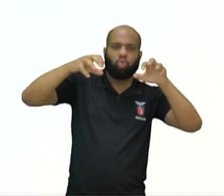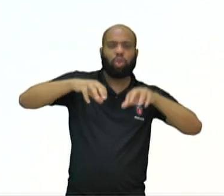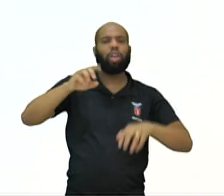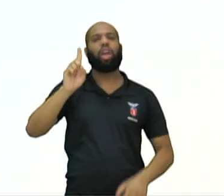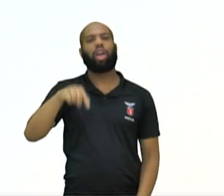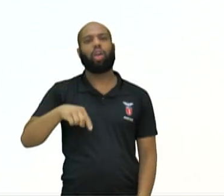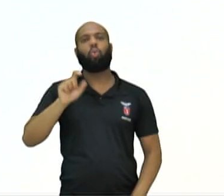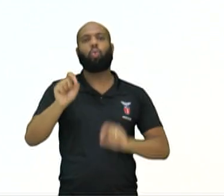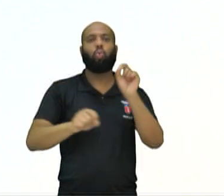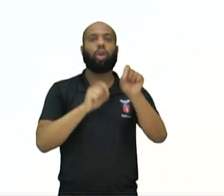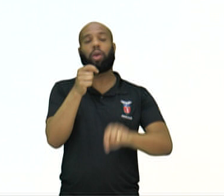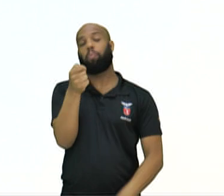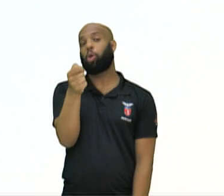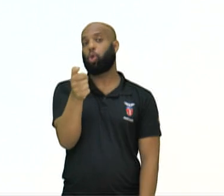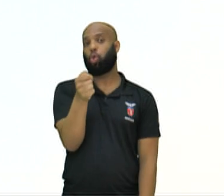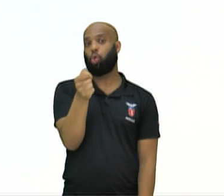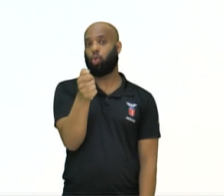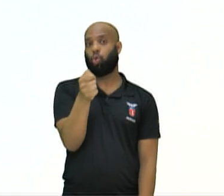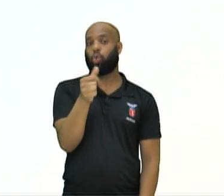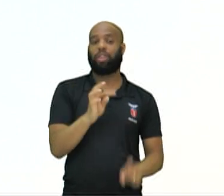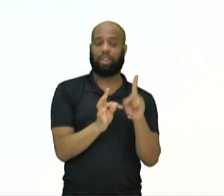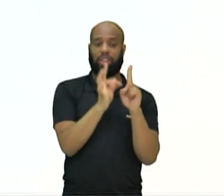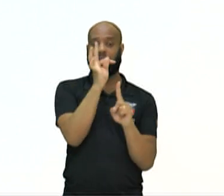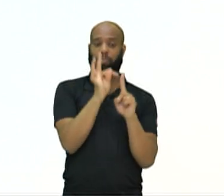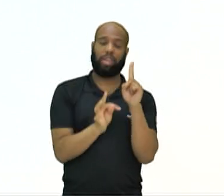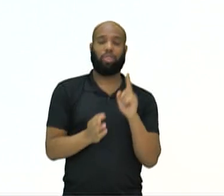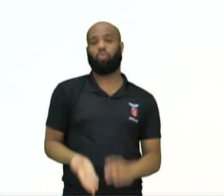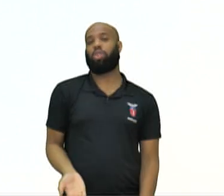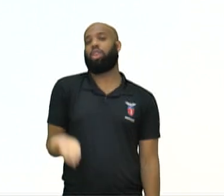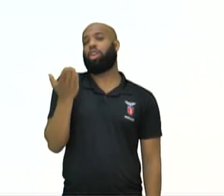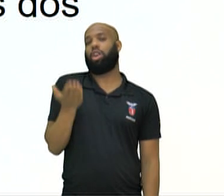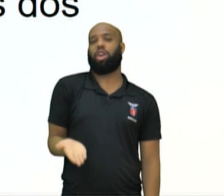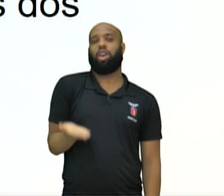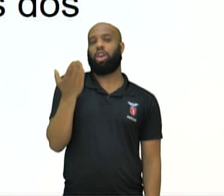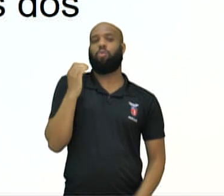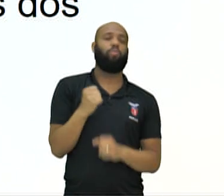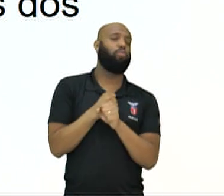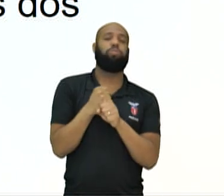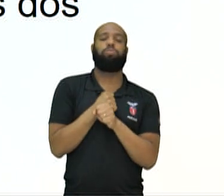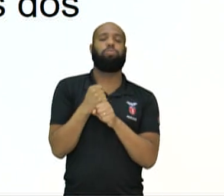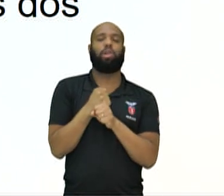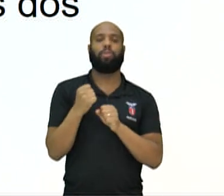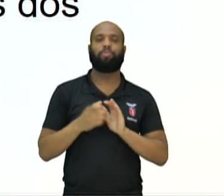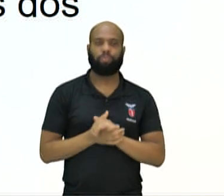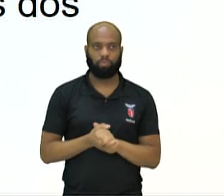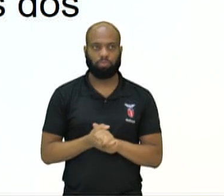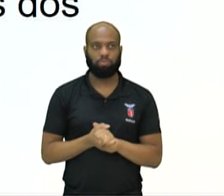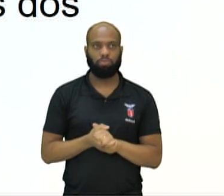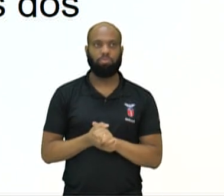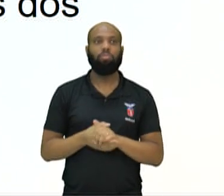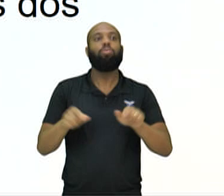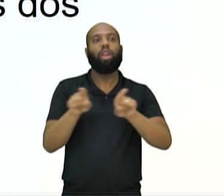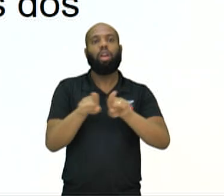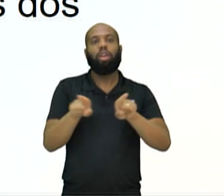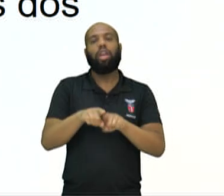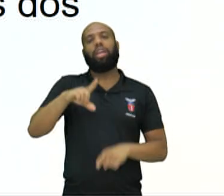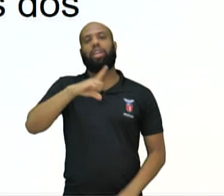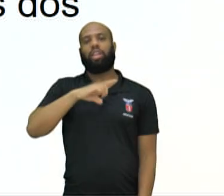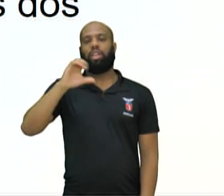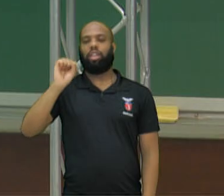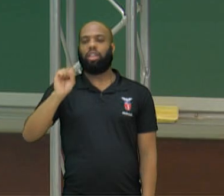de chuvas, ela é baixa e as temperaturas são altas durante todo o ano. E o clima semiárido, que